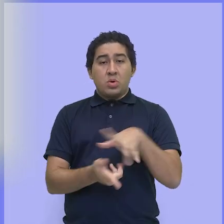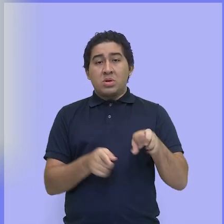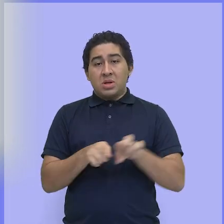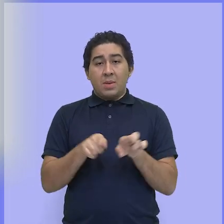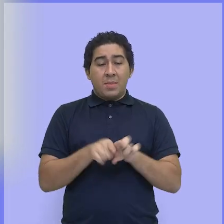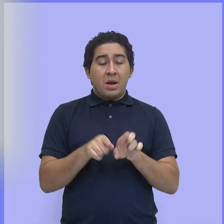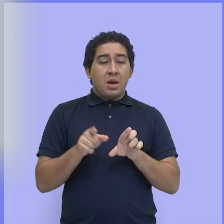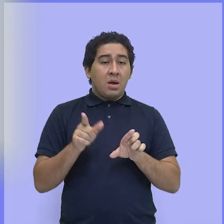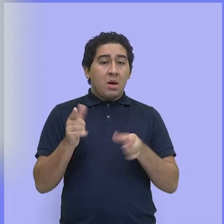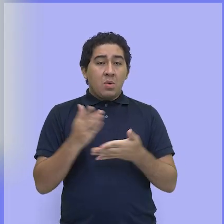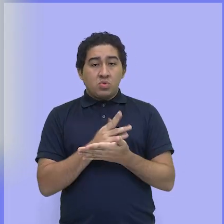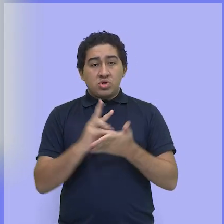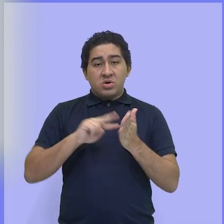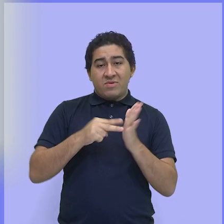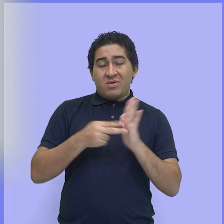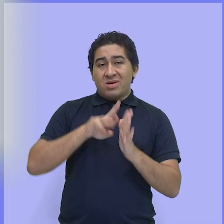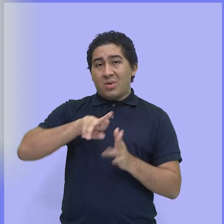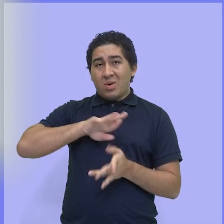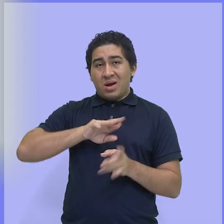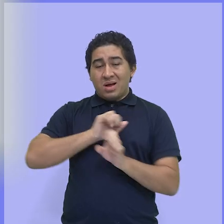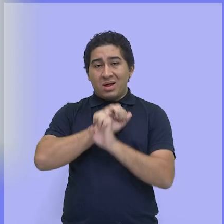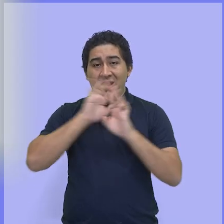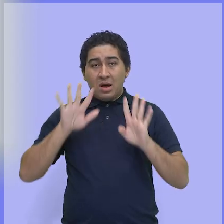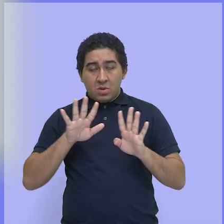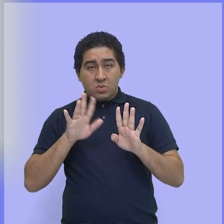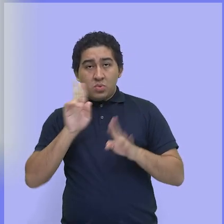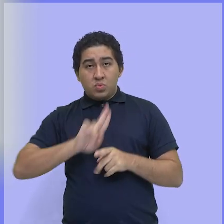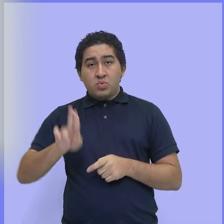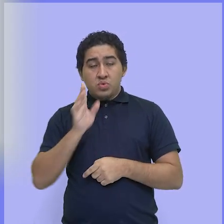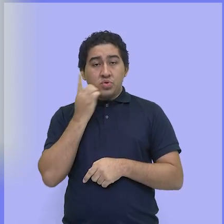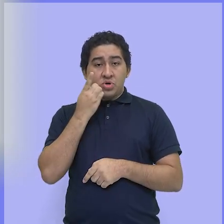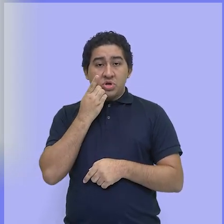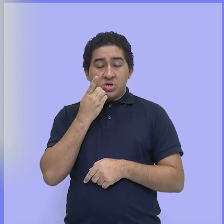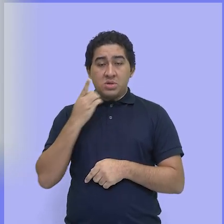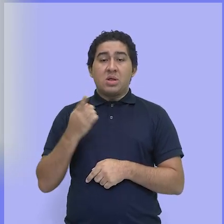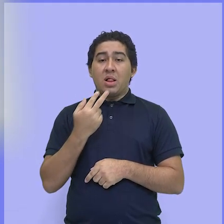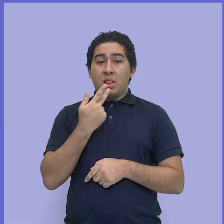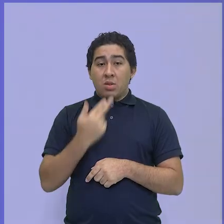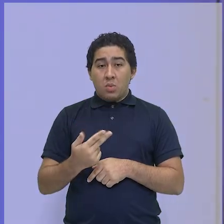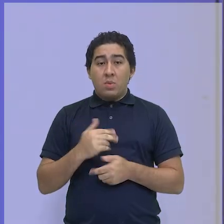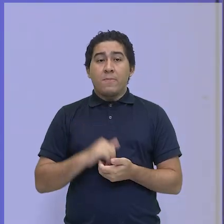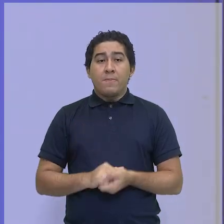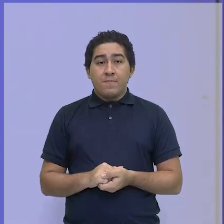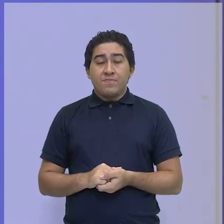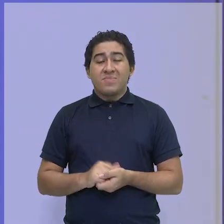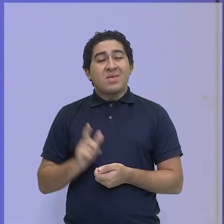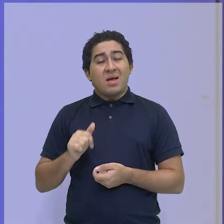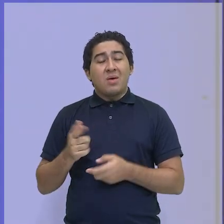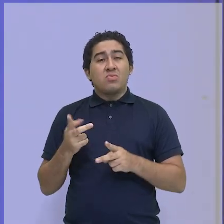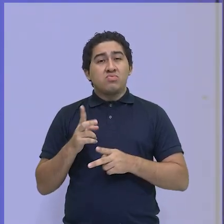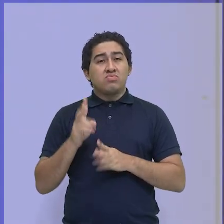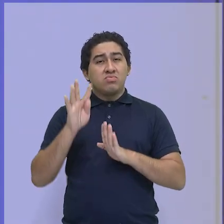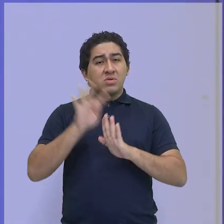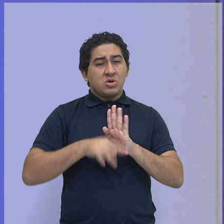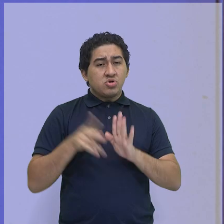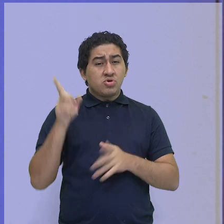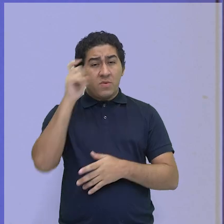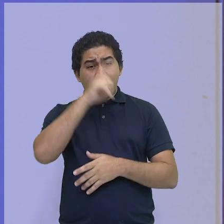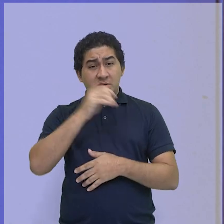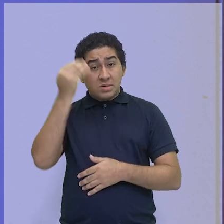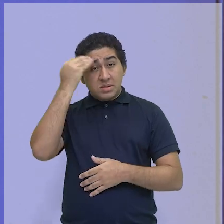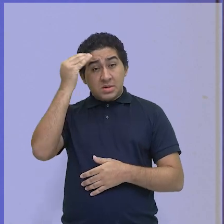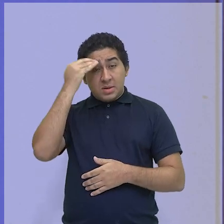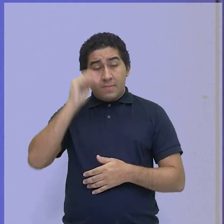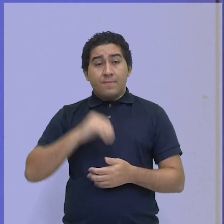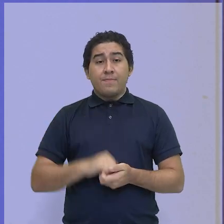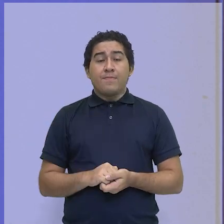óbvios no uso cotidiano da língua. É um texto um pouco difícil de se entender. Neutralidade.